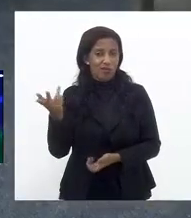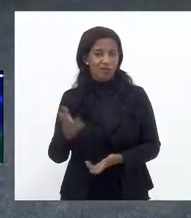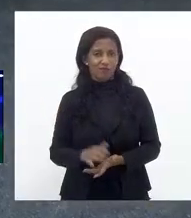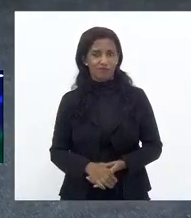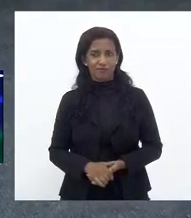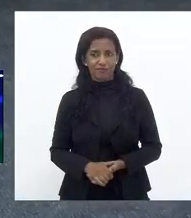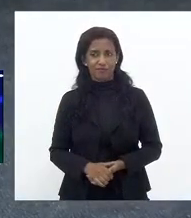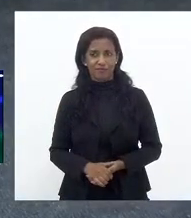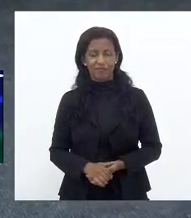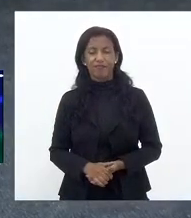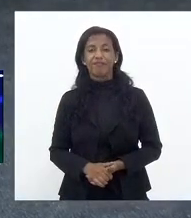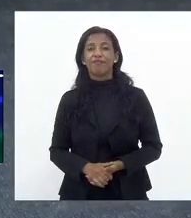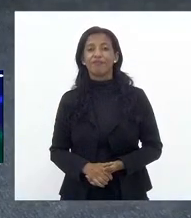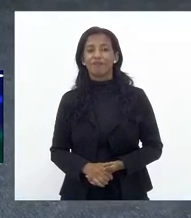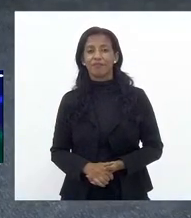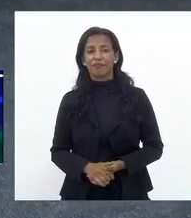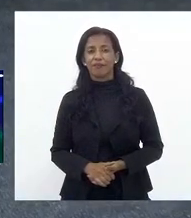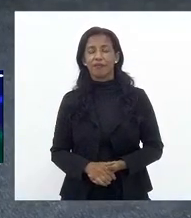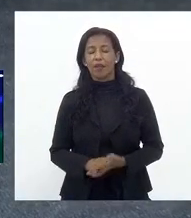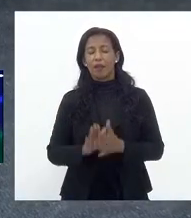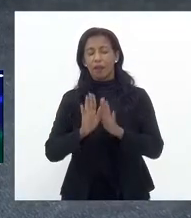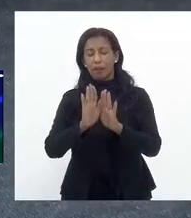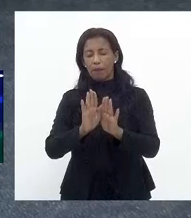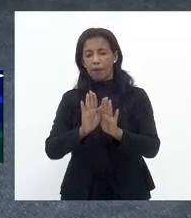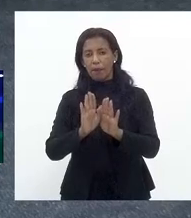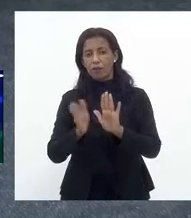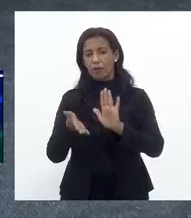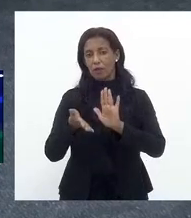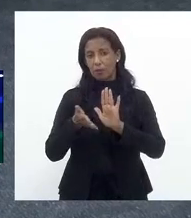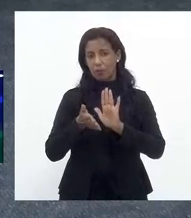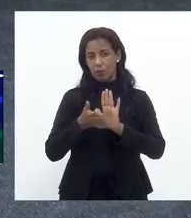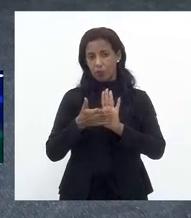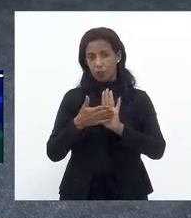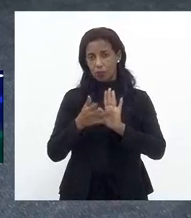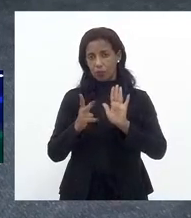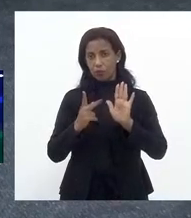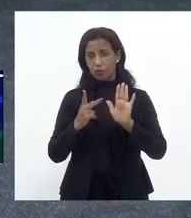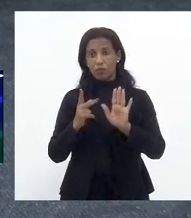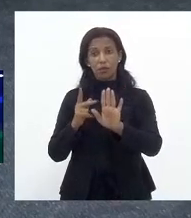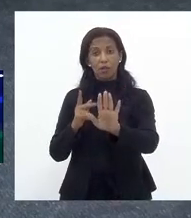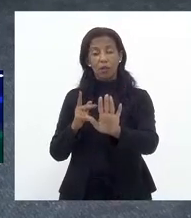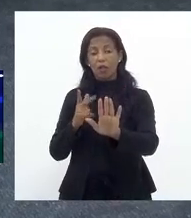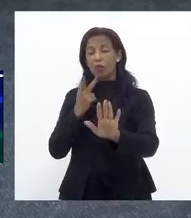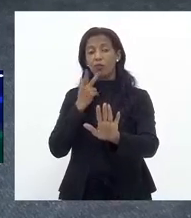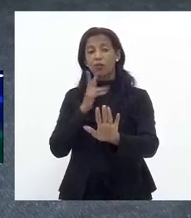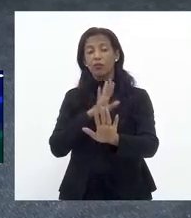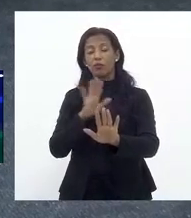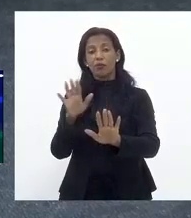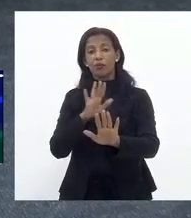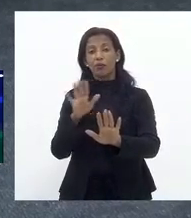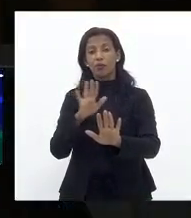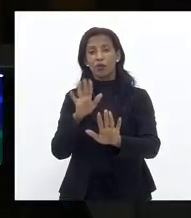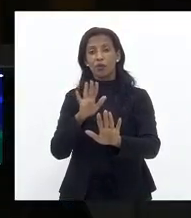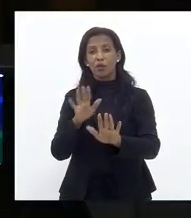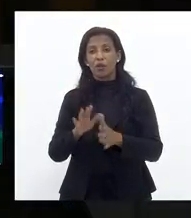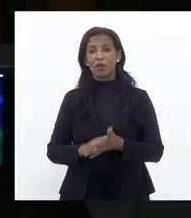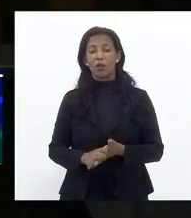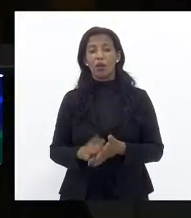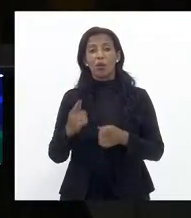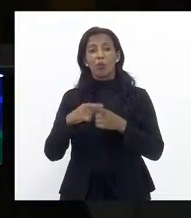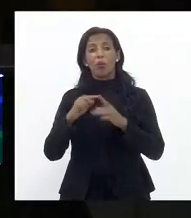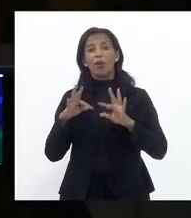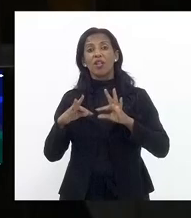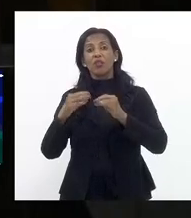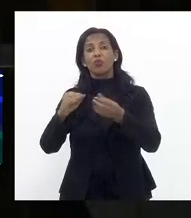é, deputado, que vale hoje. Mas o que a gente está propondo, presidente... É que Vossa Excelência não falou... Não falei, porque isso tudo